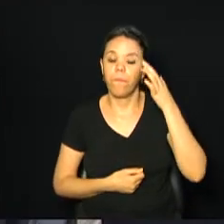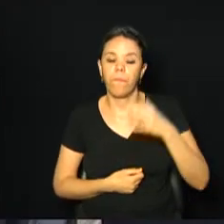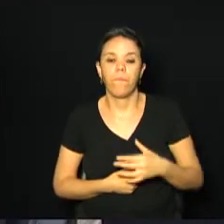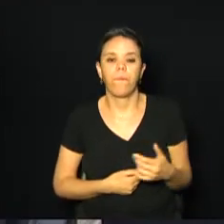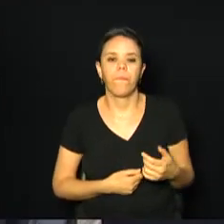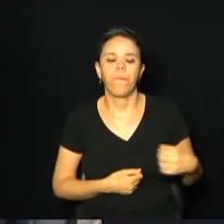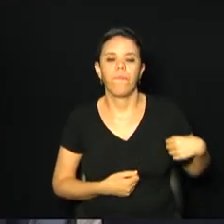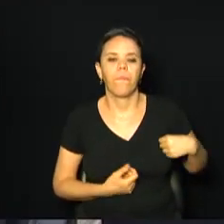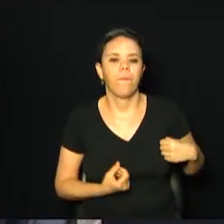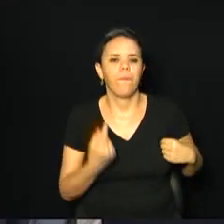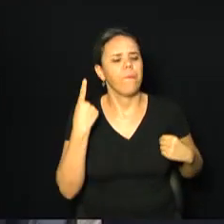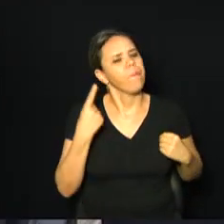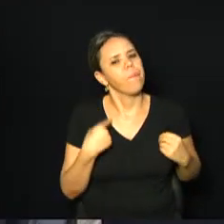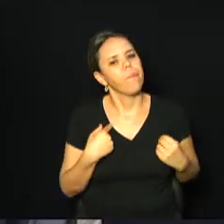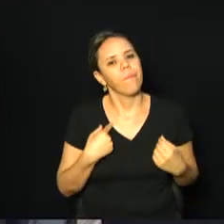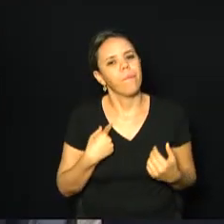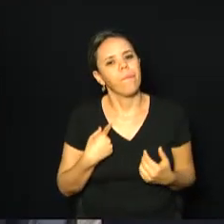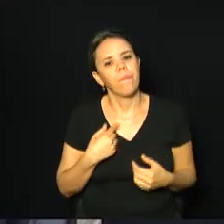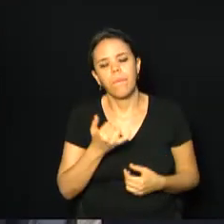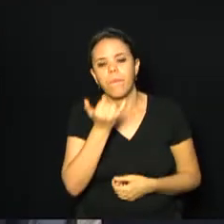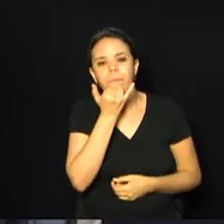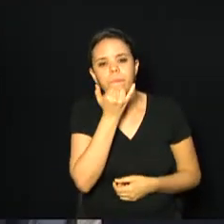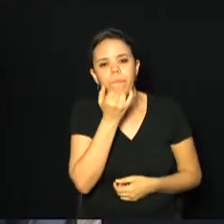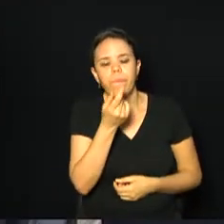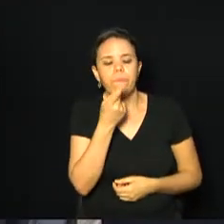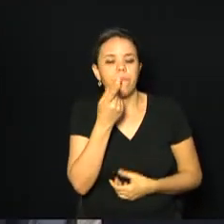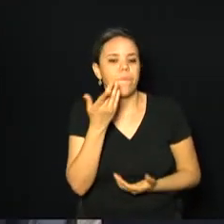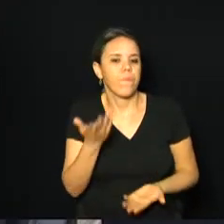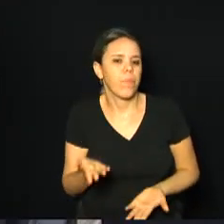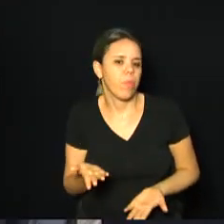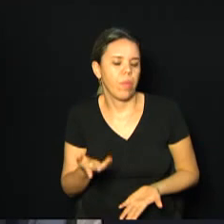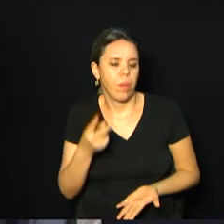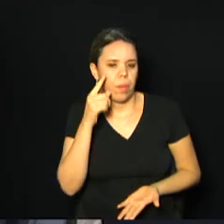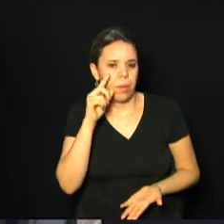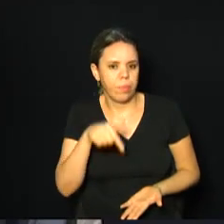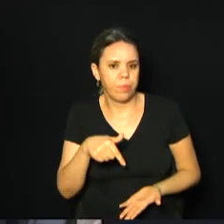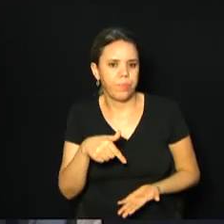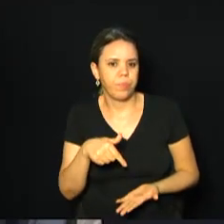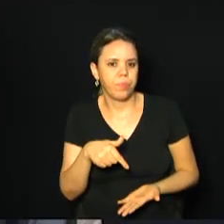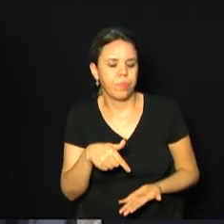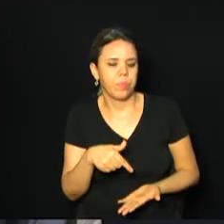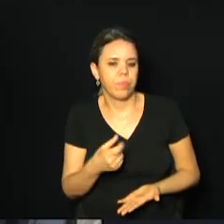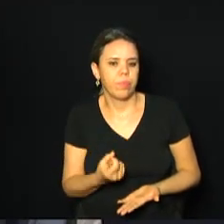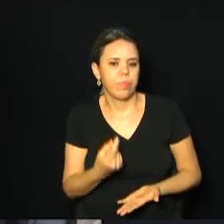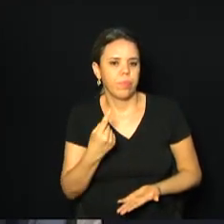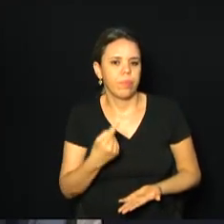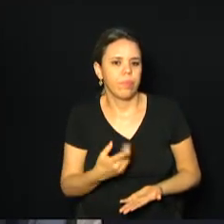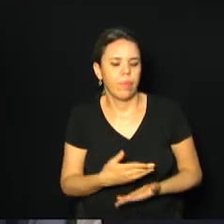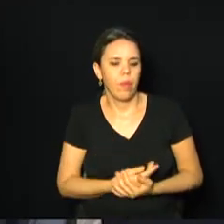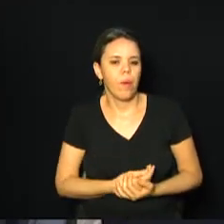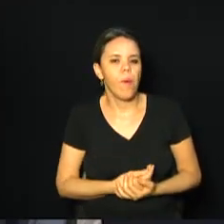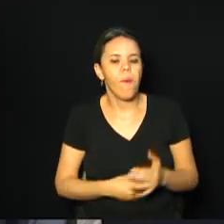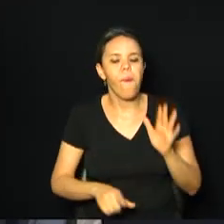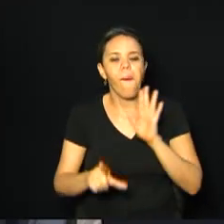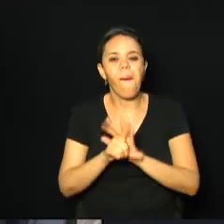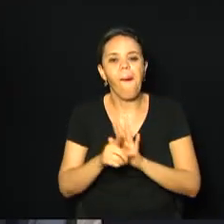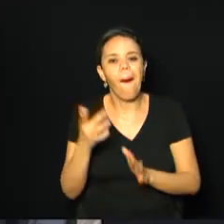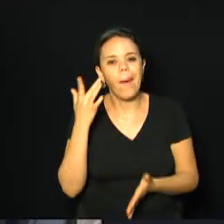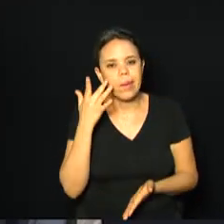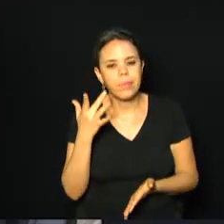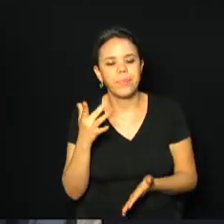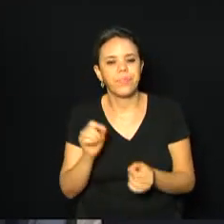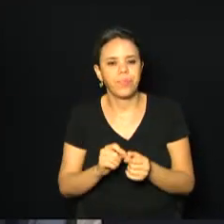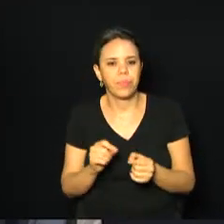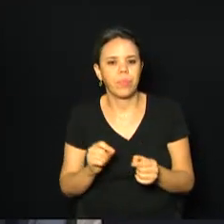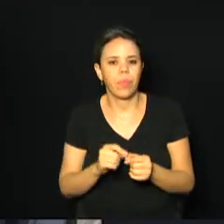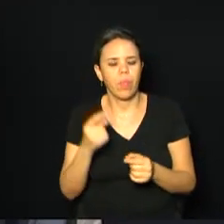tão maluco. Me perdoa dizer assim, mas eu vejo isso de uma forma tão insana, que é uma lei que eu acho que deveria ter sido muito